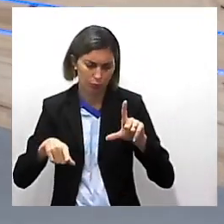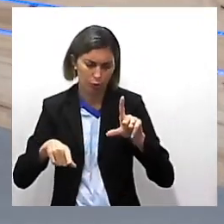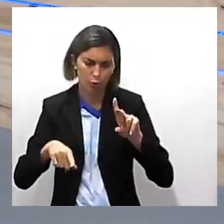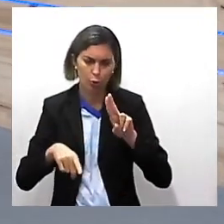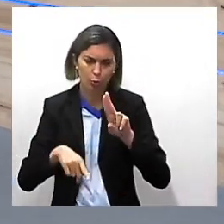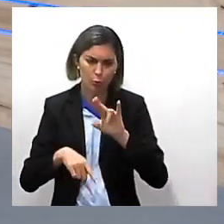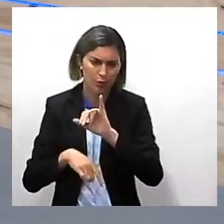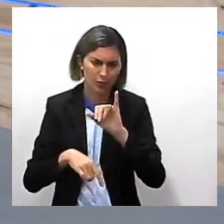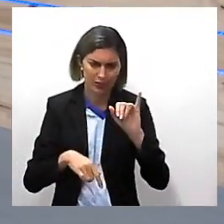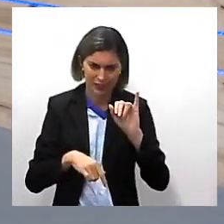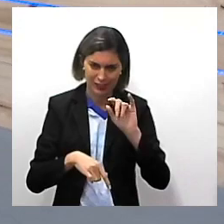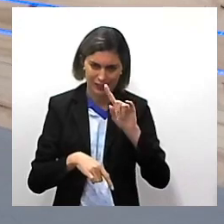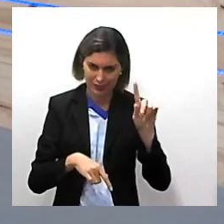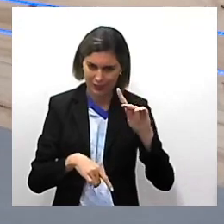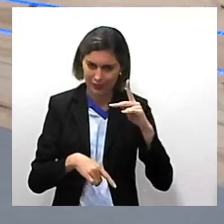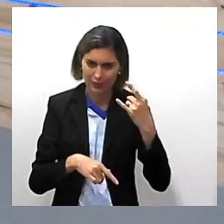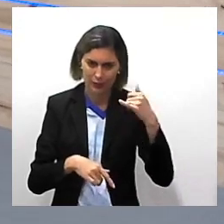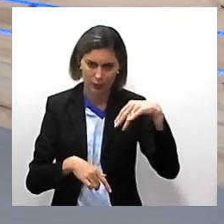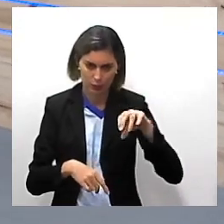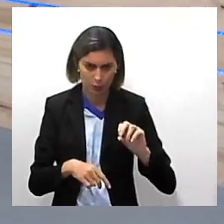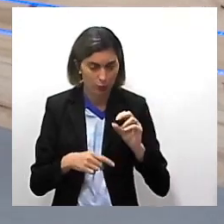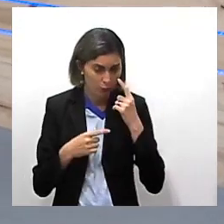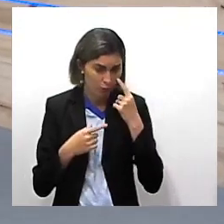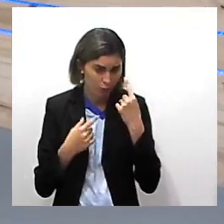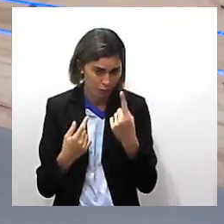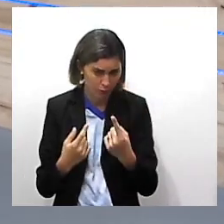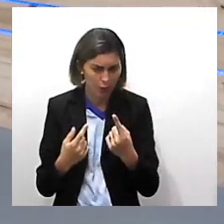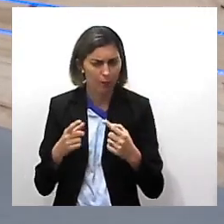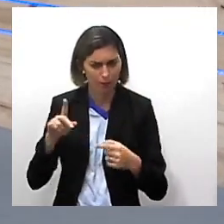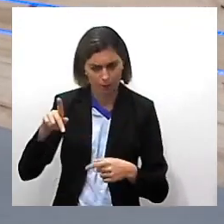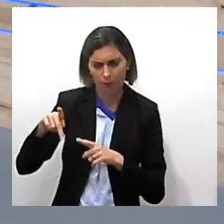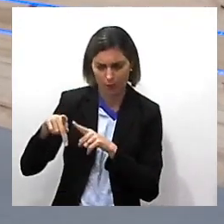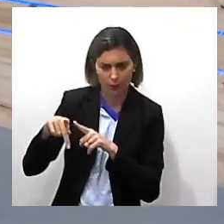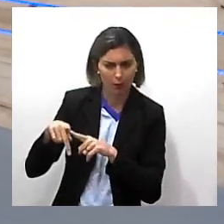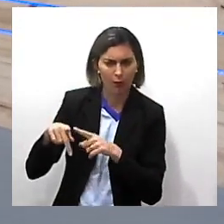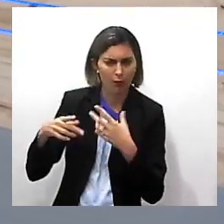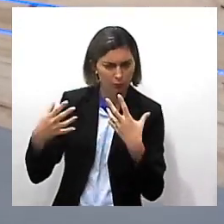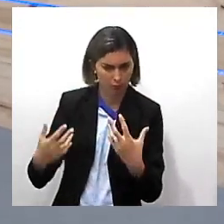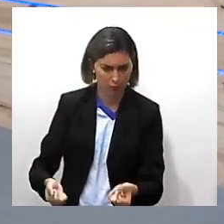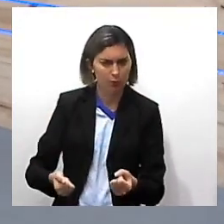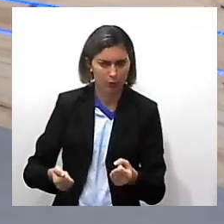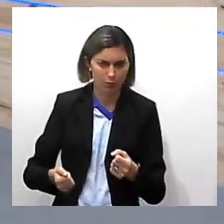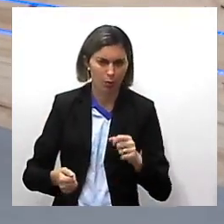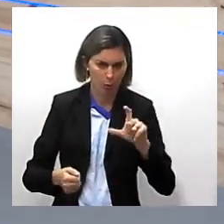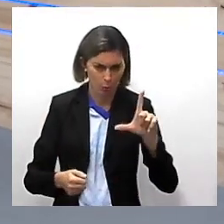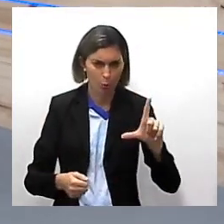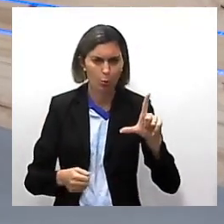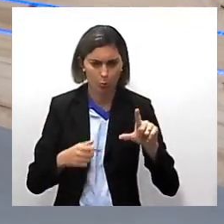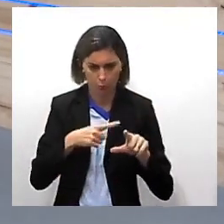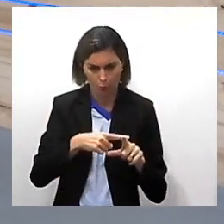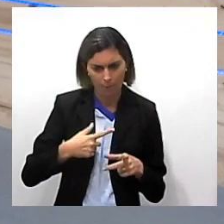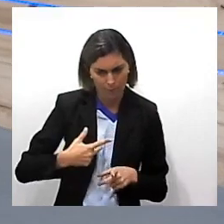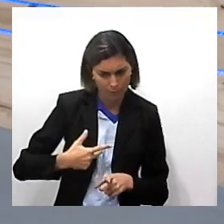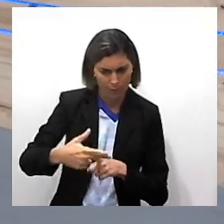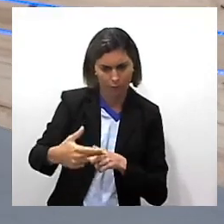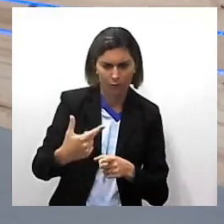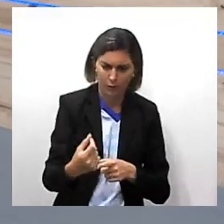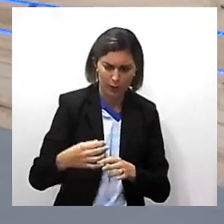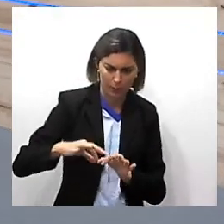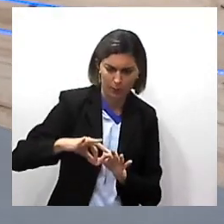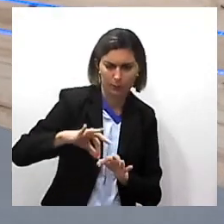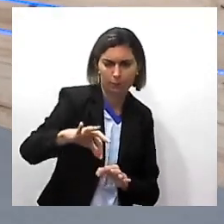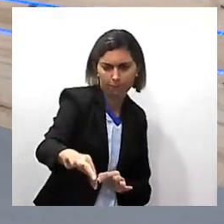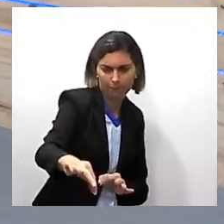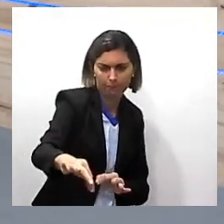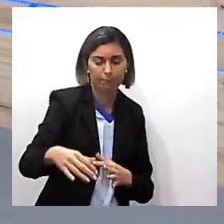Luizinho. O texto está dizendo que Pedrão permite ou aceita que Luizinho vá à frente dele 20 metros.